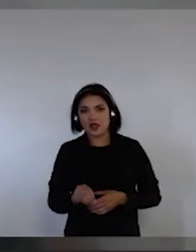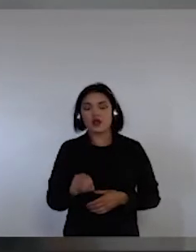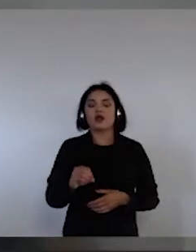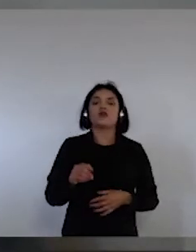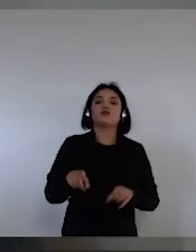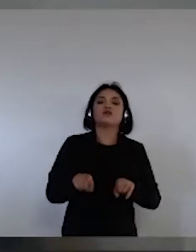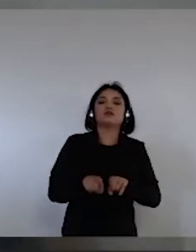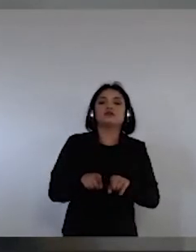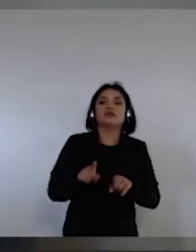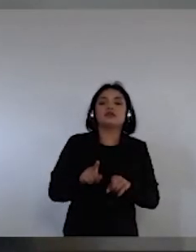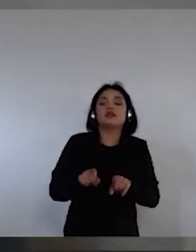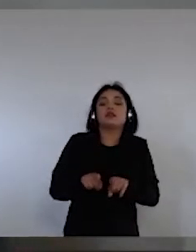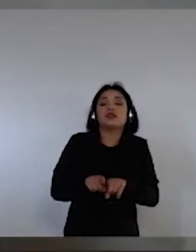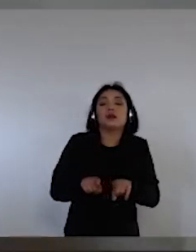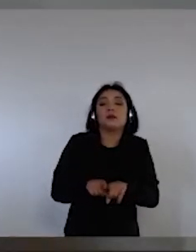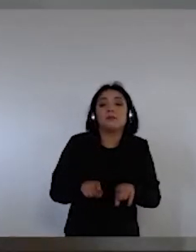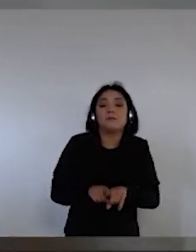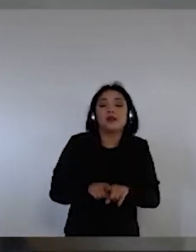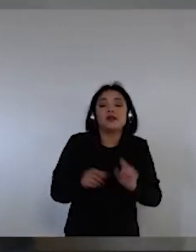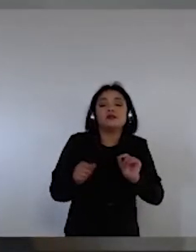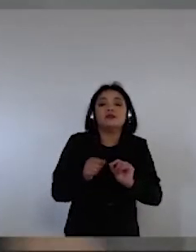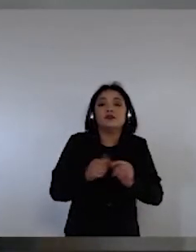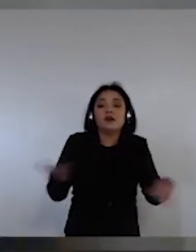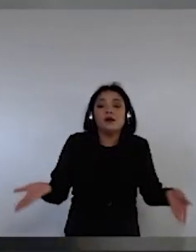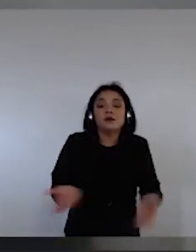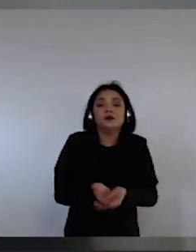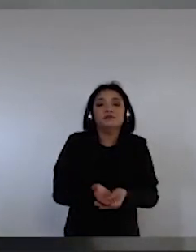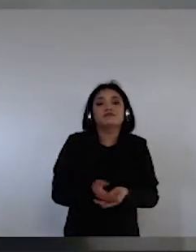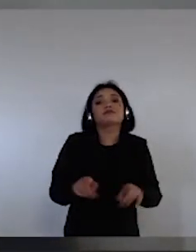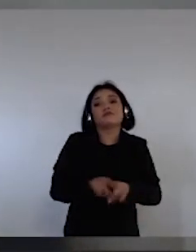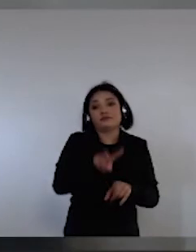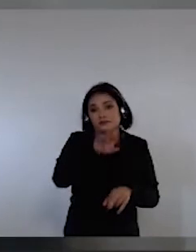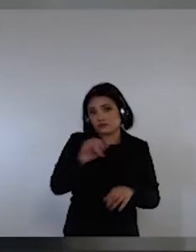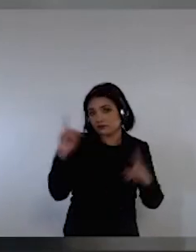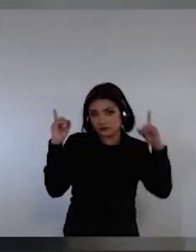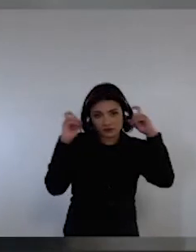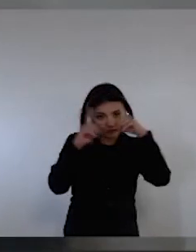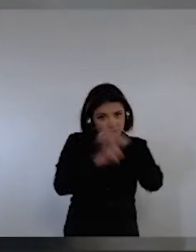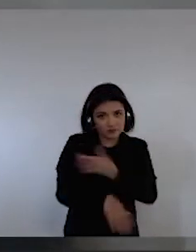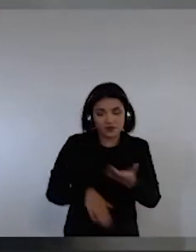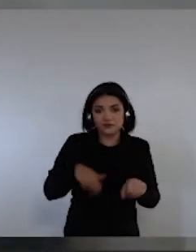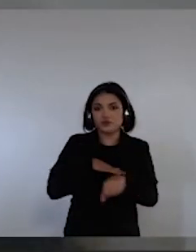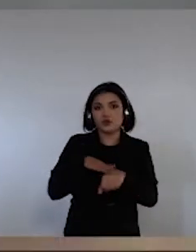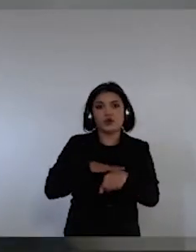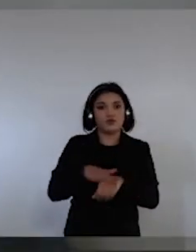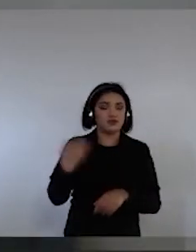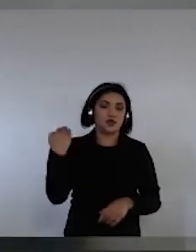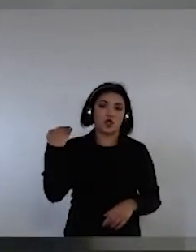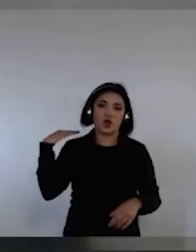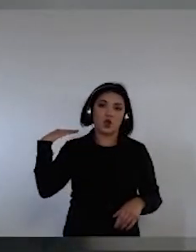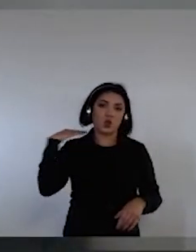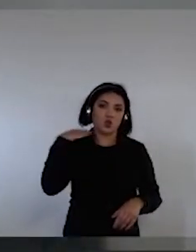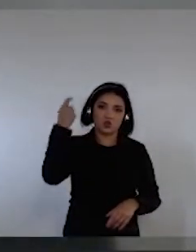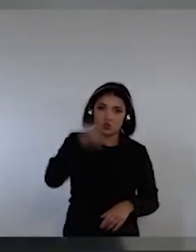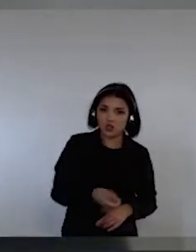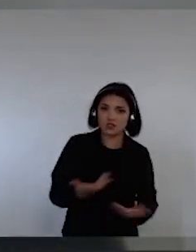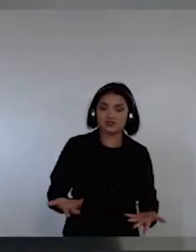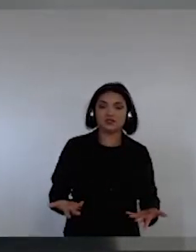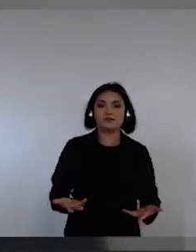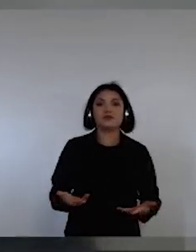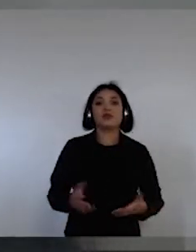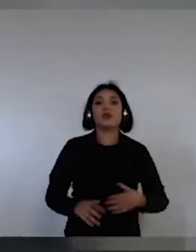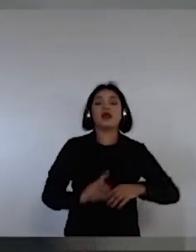admitir ou não admitir o amigo escudo? Tem que ter critério objetivo, não é? Então, assim, eu acho... Fala, Marcelo. Não querendo,